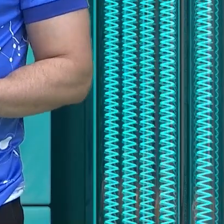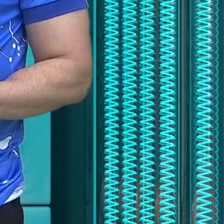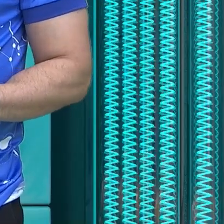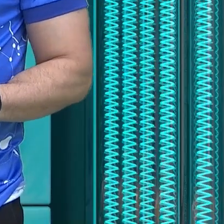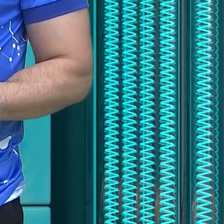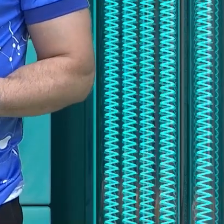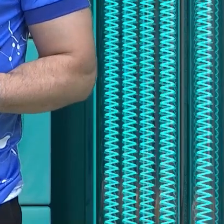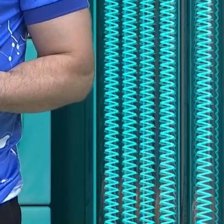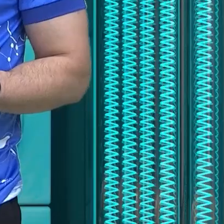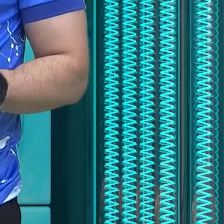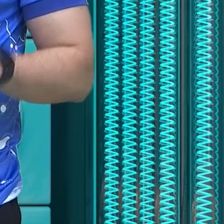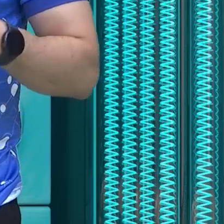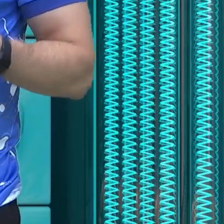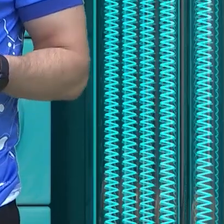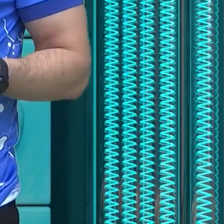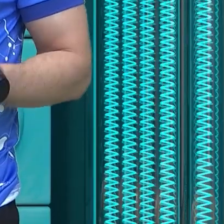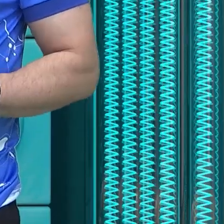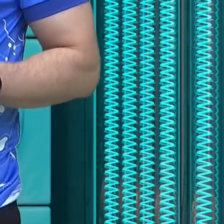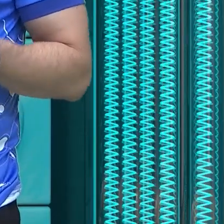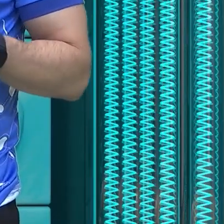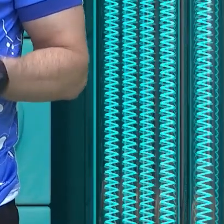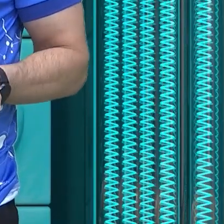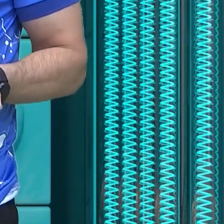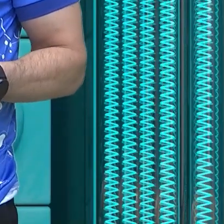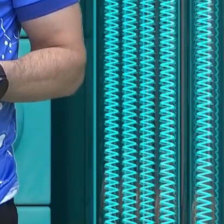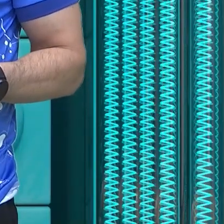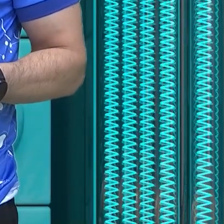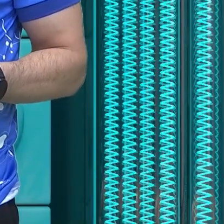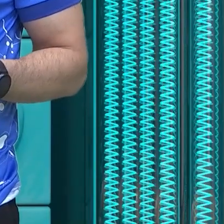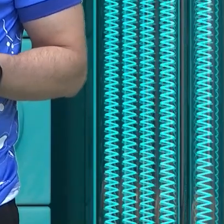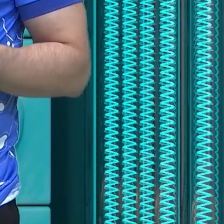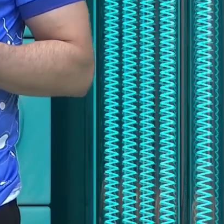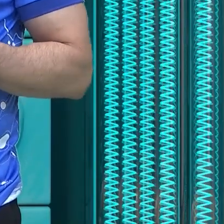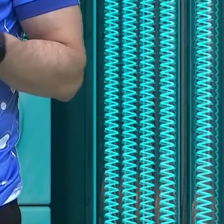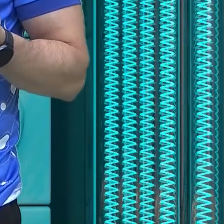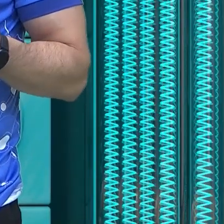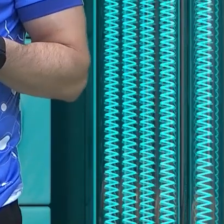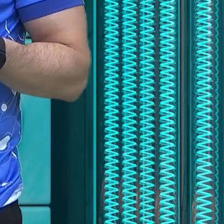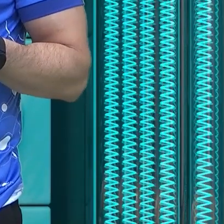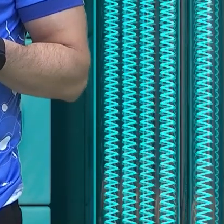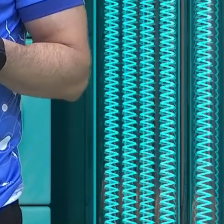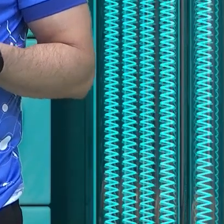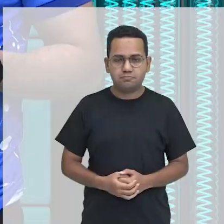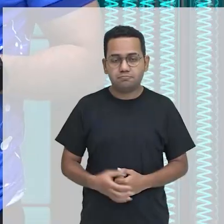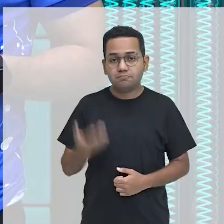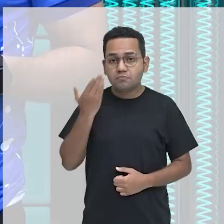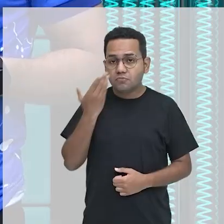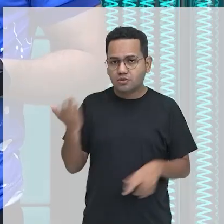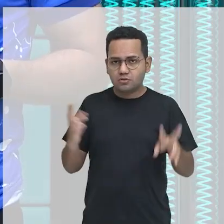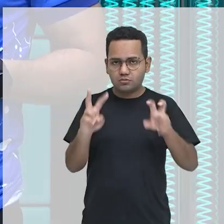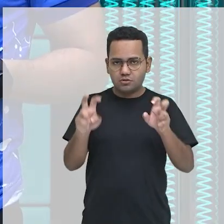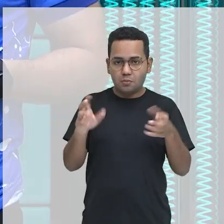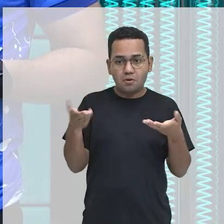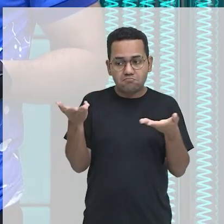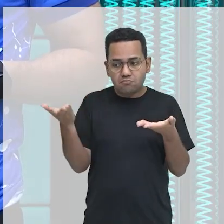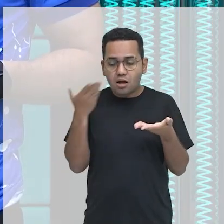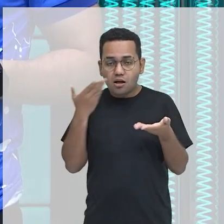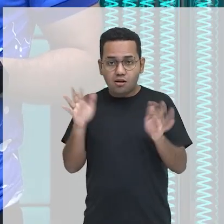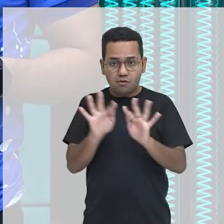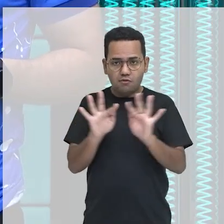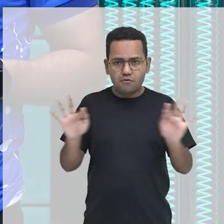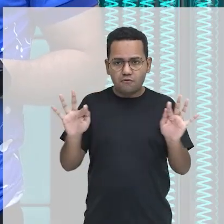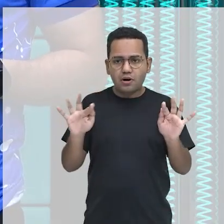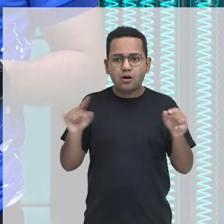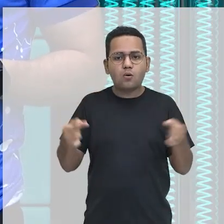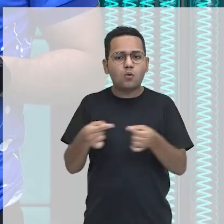Embora estivesse chovendo, né, nós abrimos uma exceção e fomos caminhar. Repare que ele passa mesmo essa ideia. Então, essa classificação